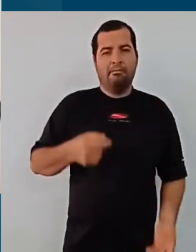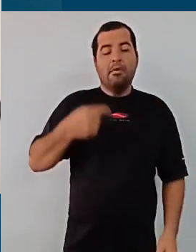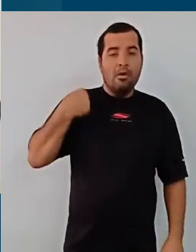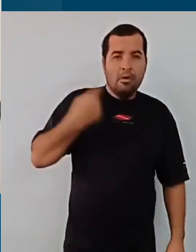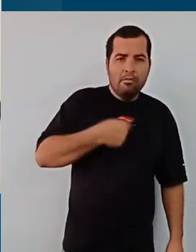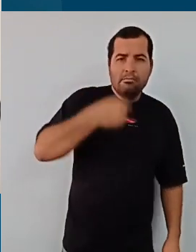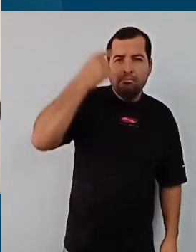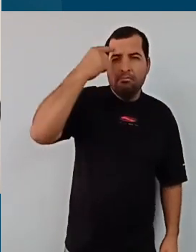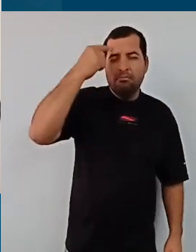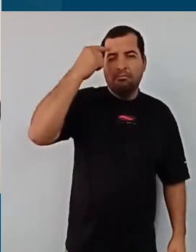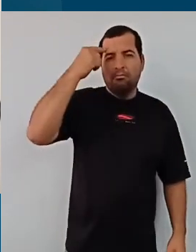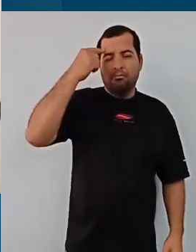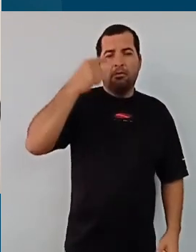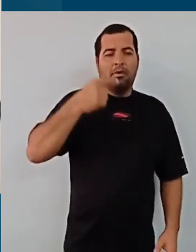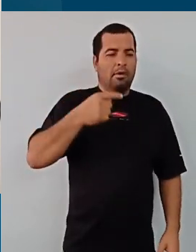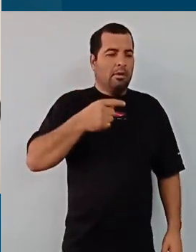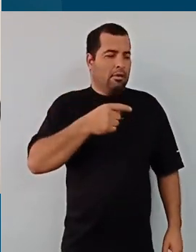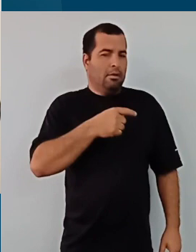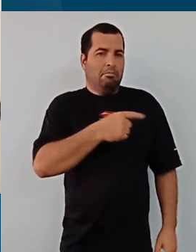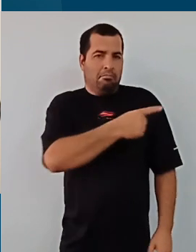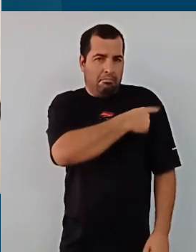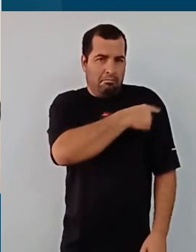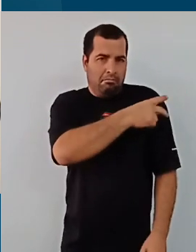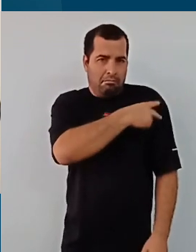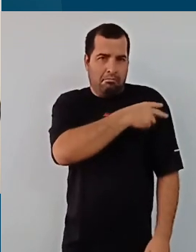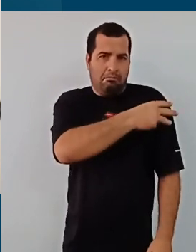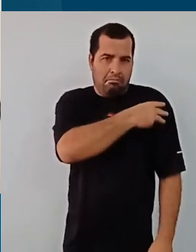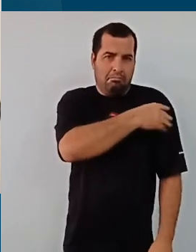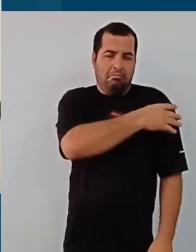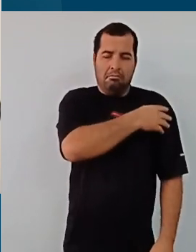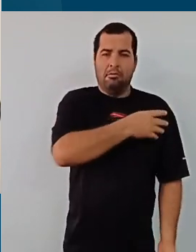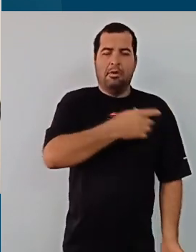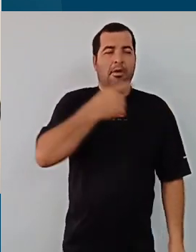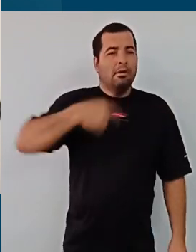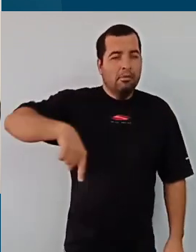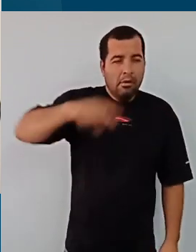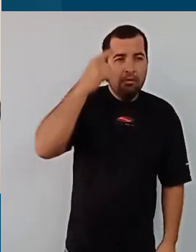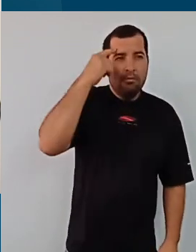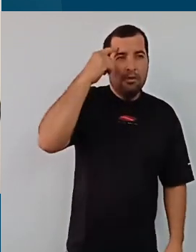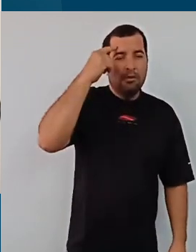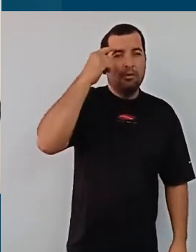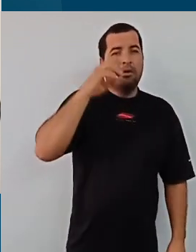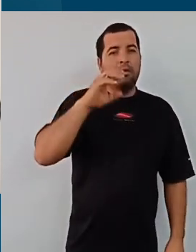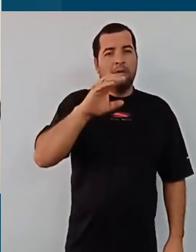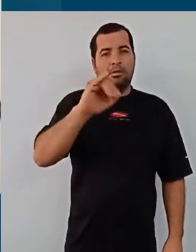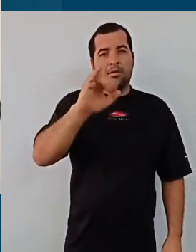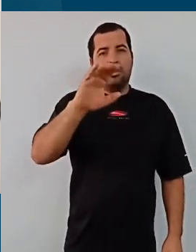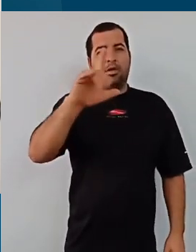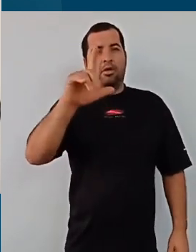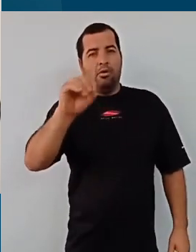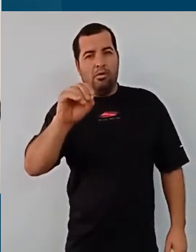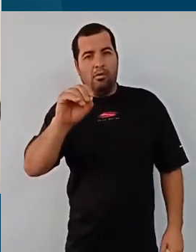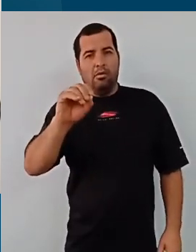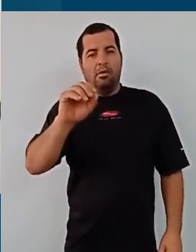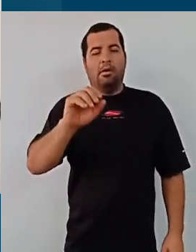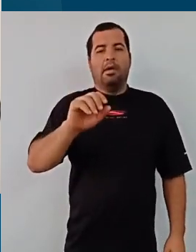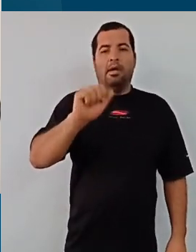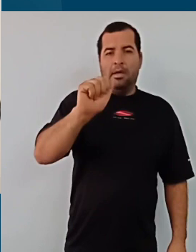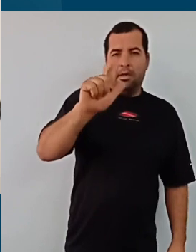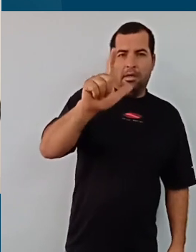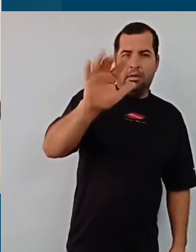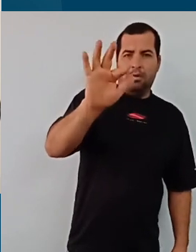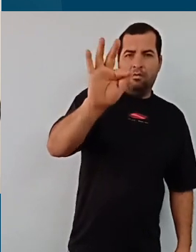diz respeito aos anos iniciais do ensino fundamental, nós devemos pensá-lo como um ciclo de alfabetização ampliado,